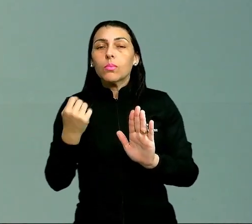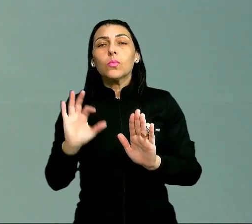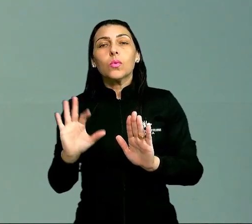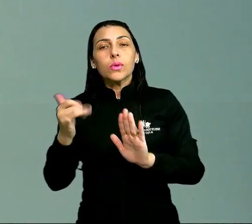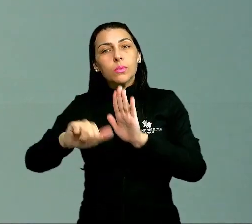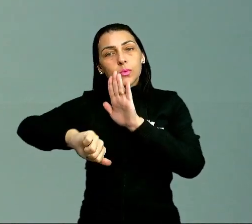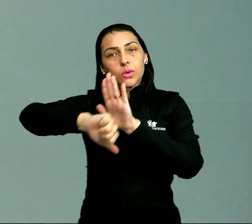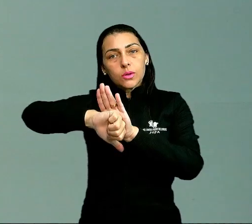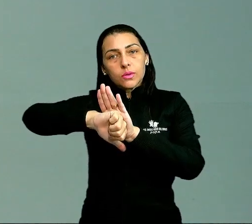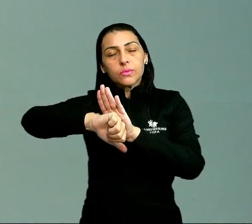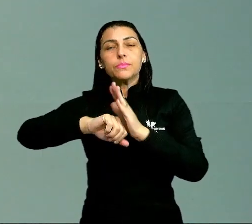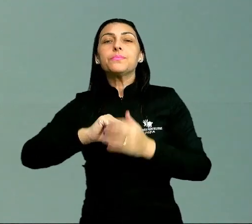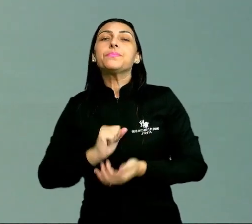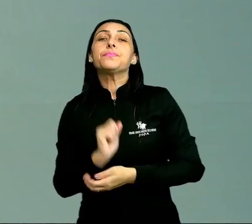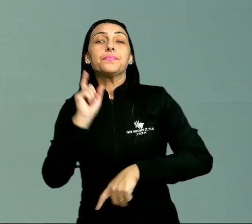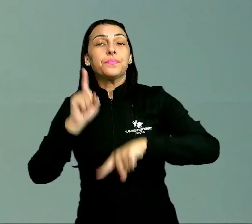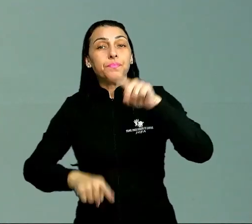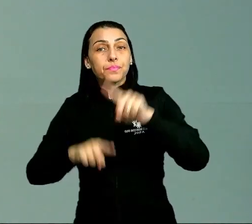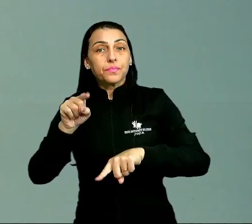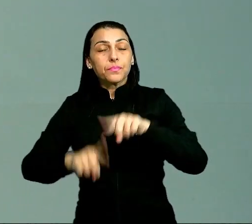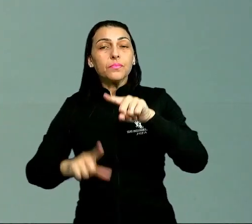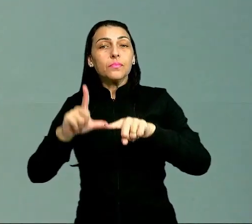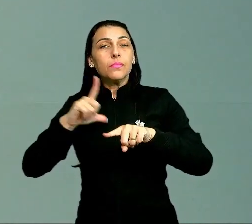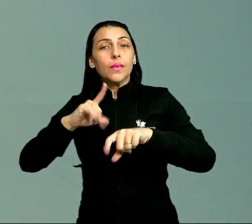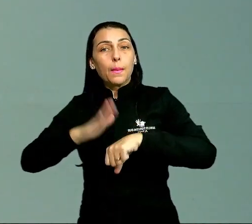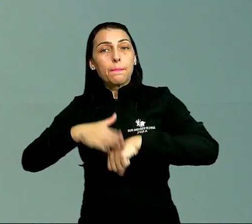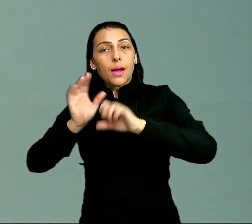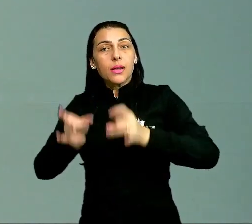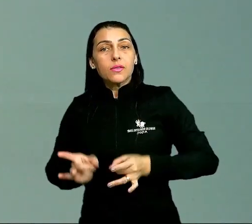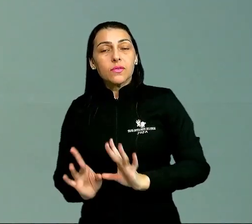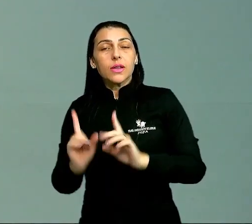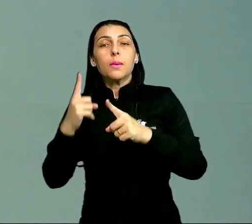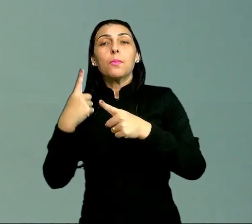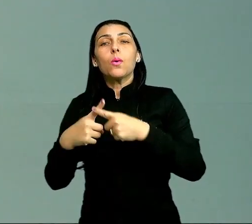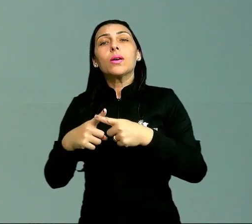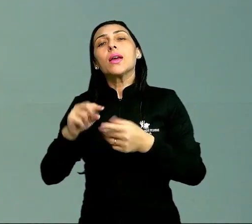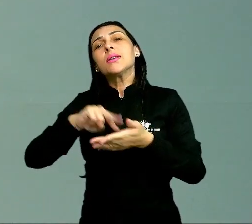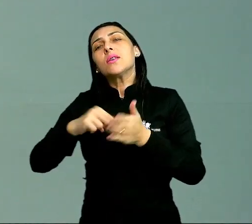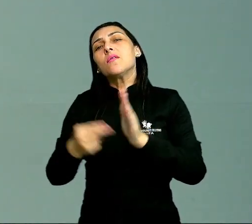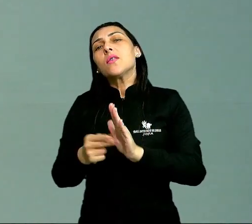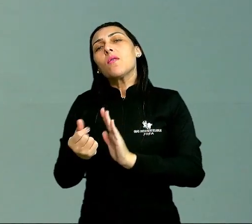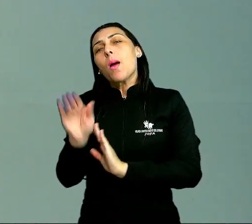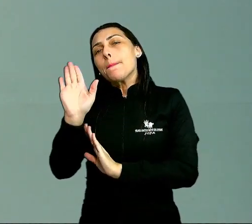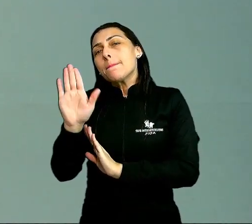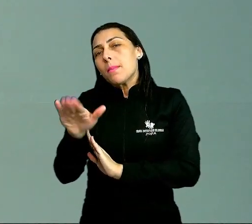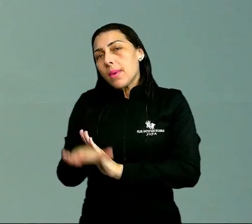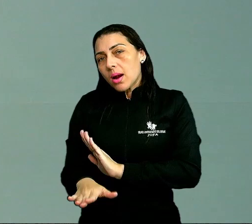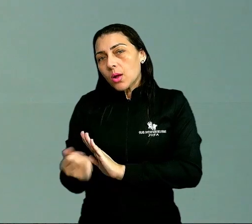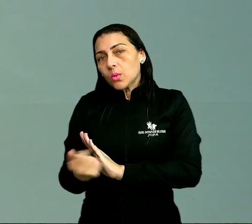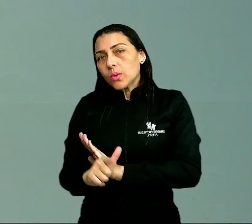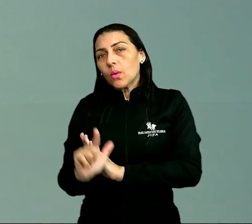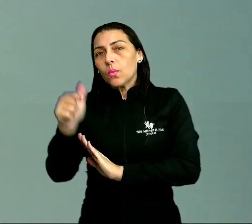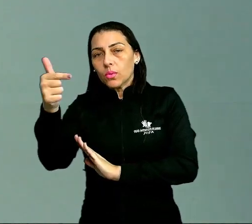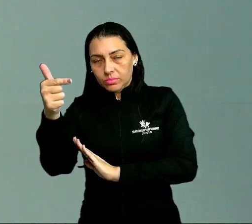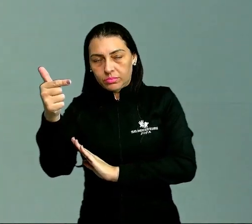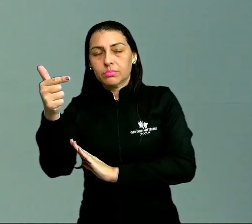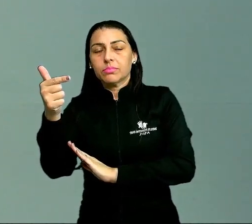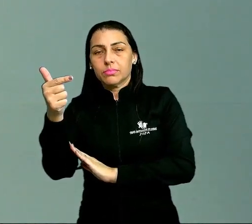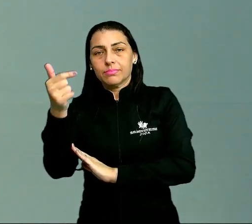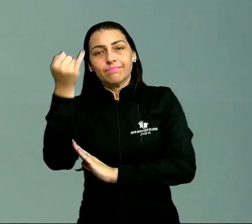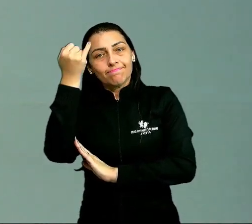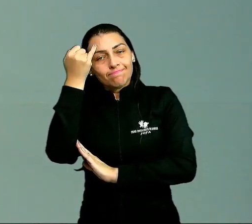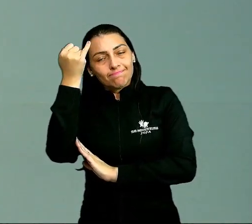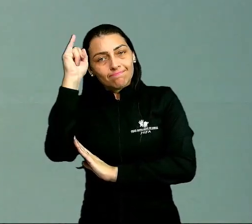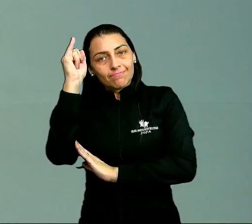de crise. Então, um produto ter maior saída do que outro, isso não representa necessariamente a ideia de que